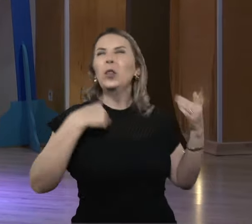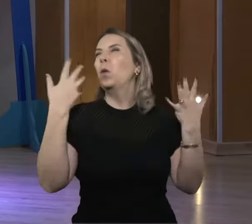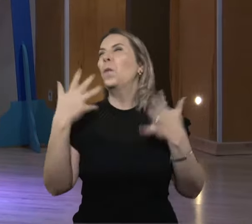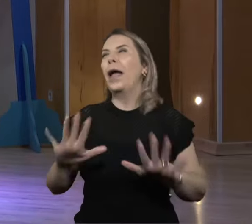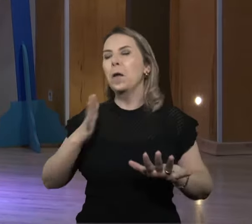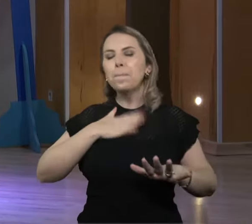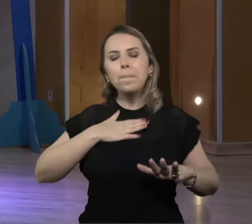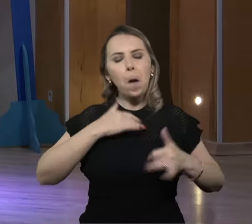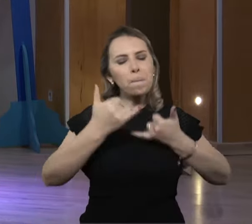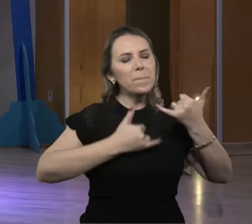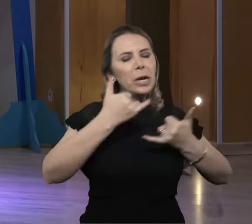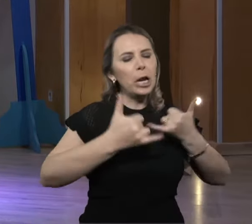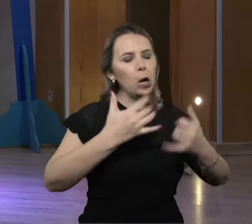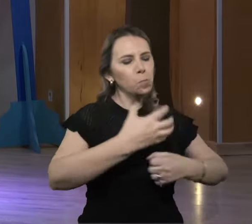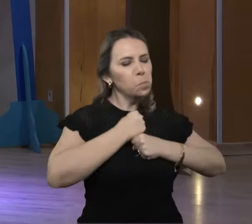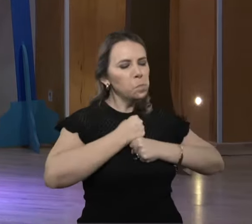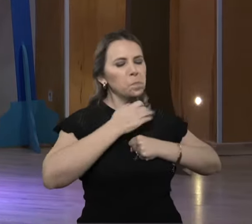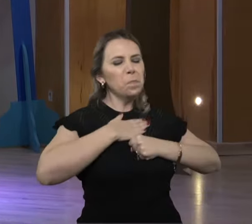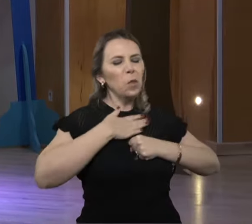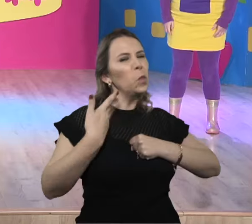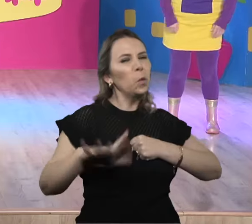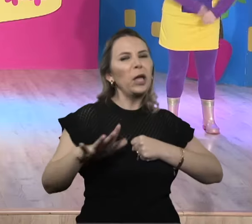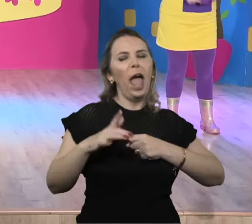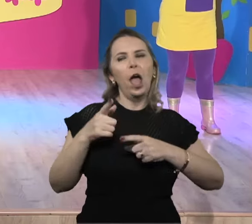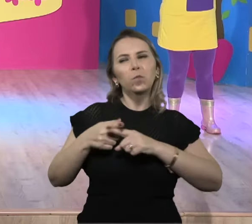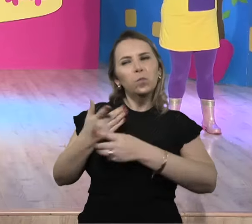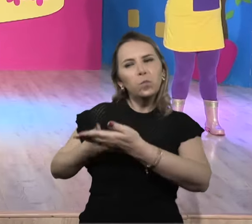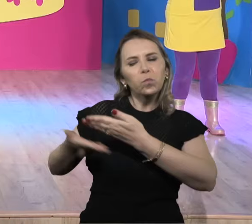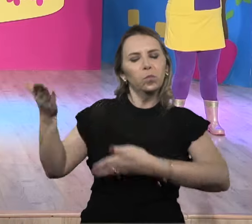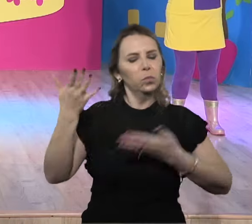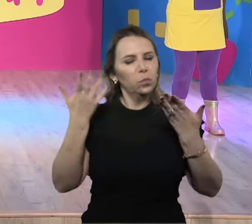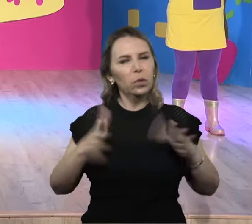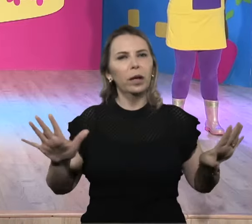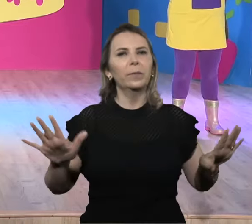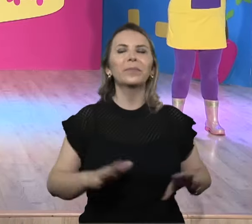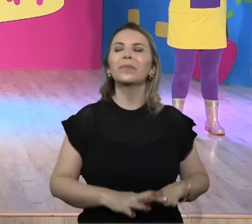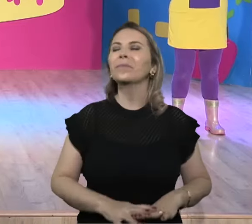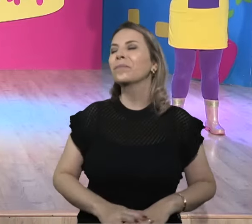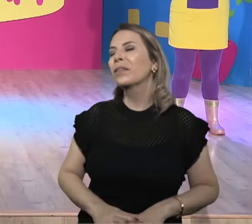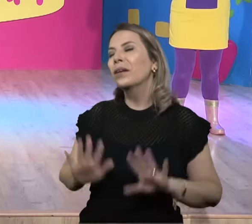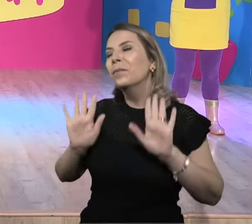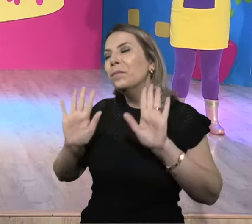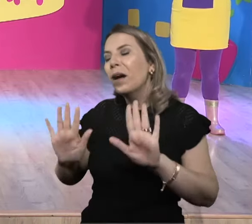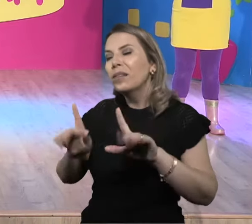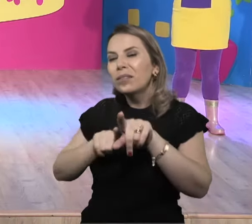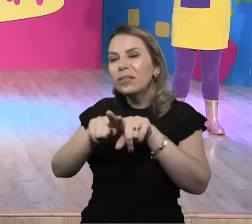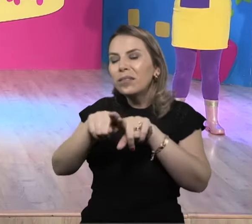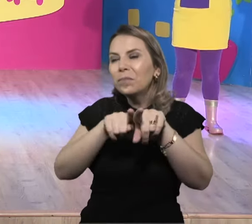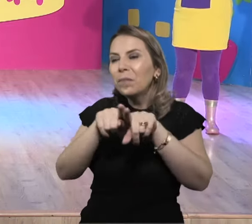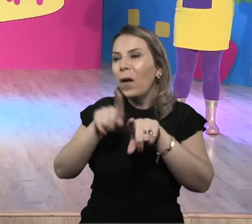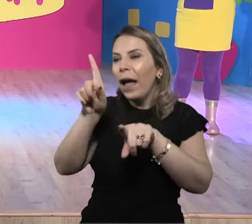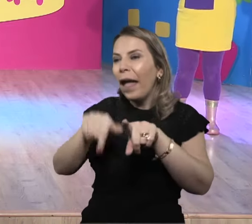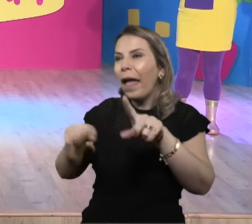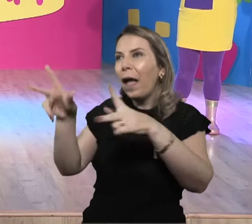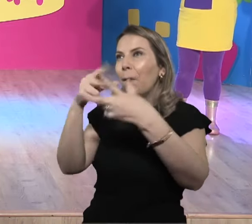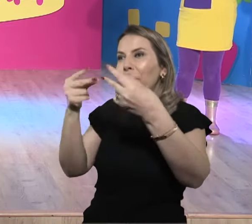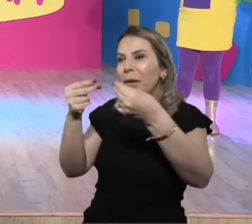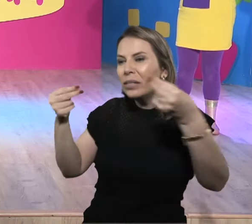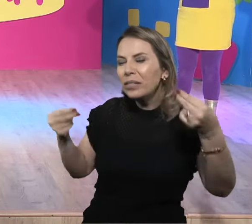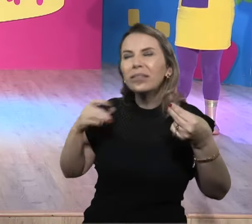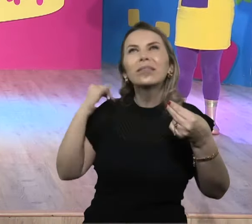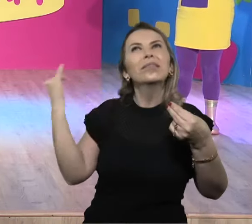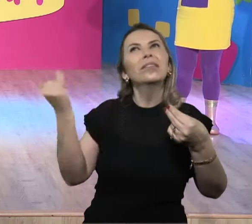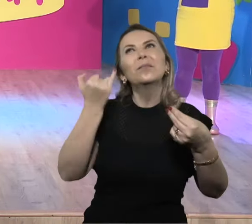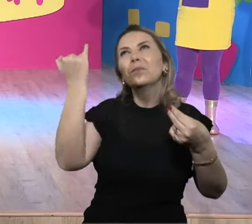não quero dividir meus brinquedos com ele! Mas, Manu, irmãos são presentes de Deus!